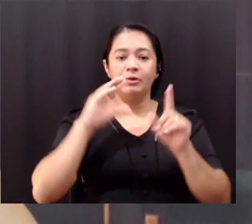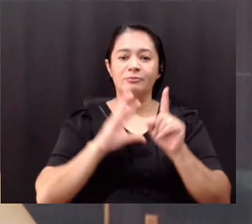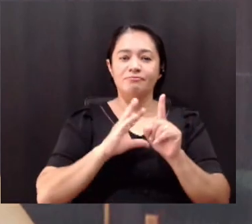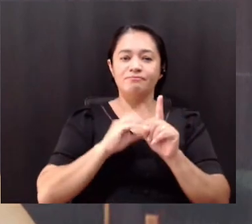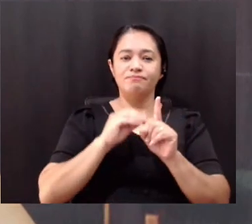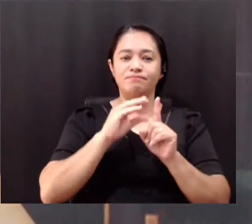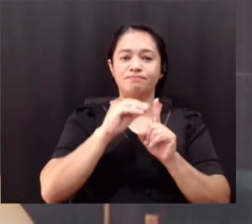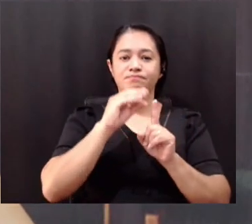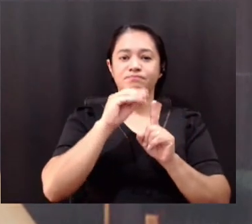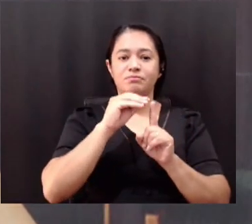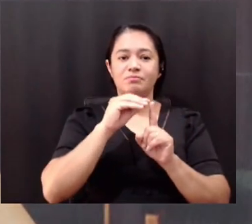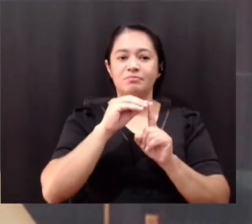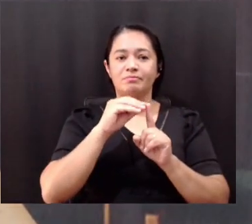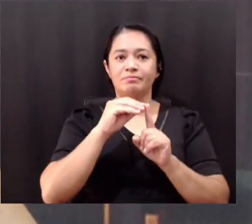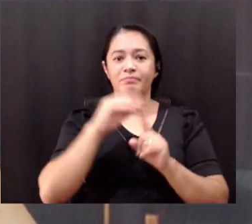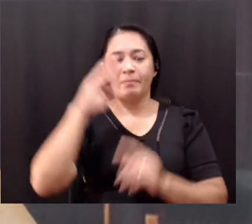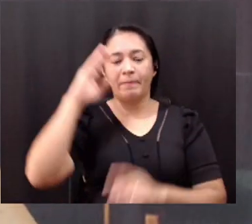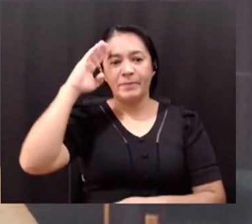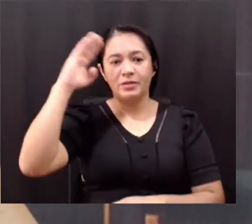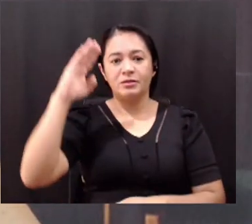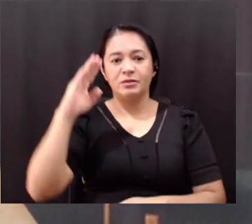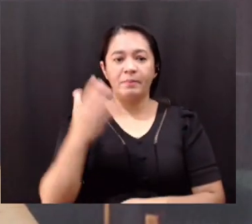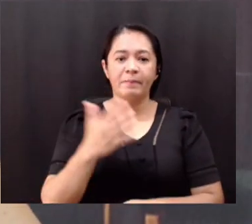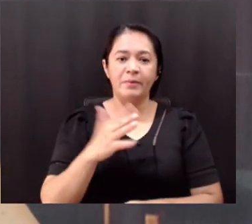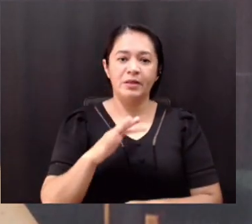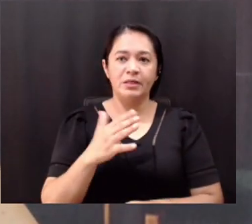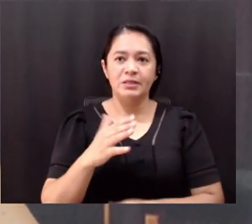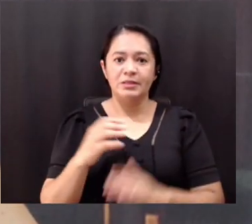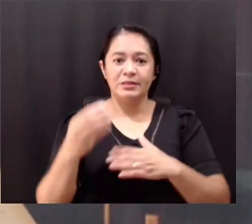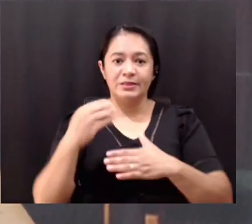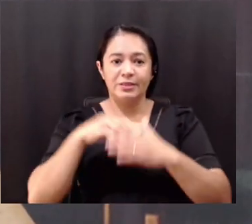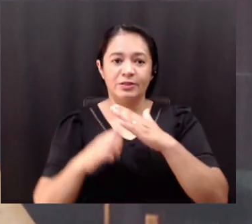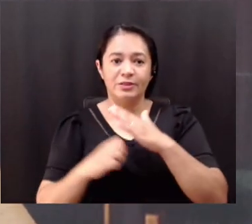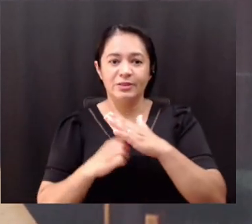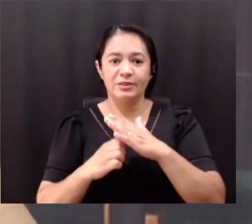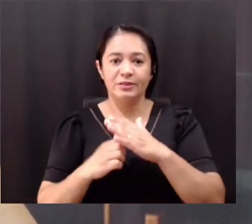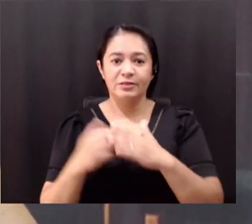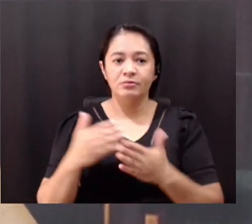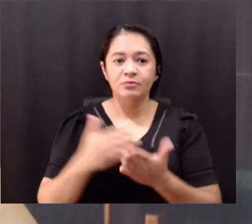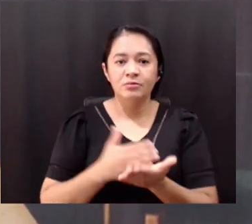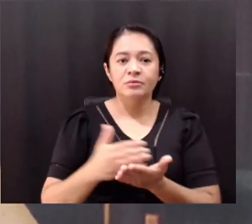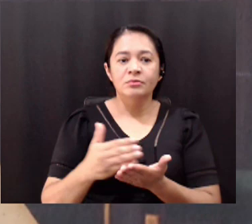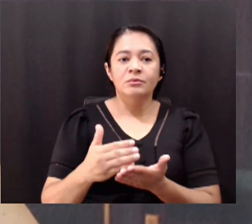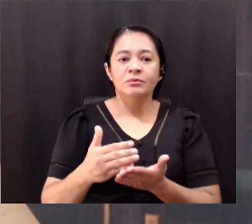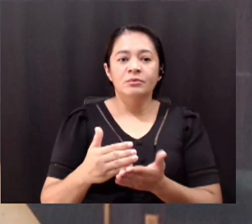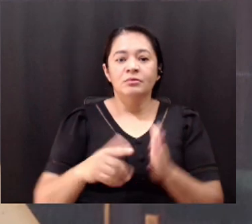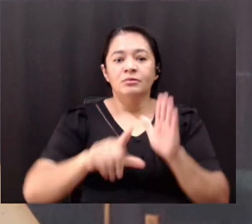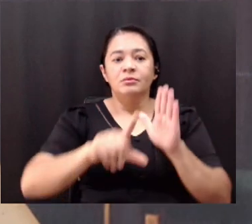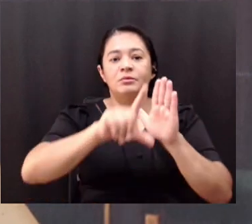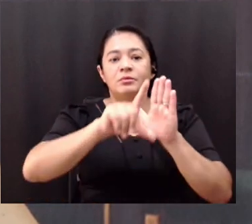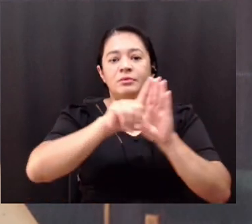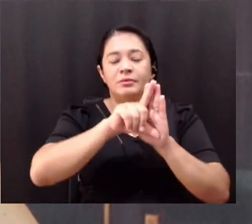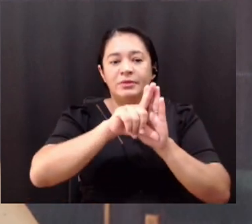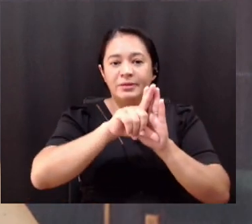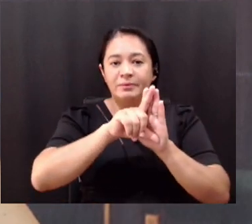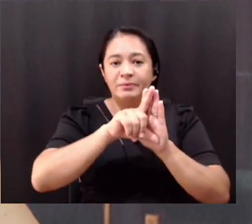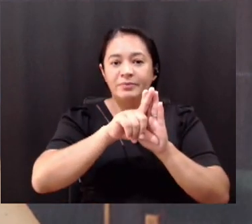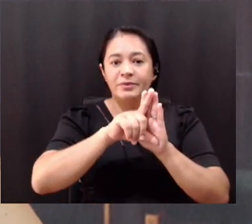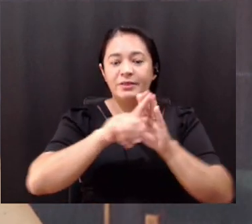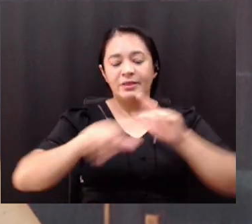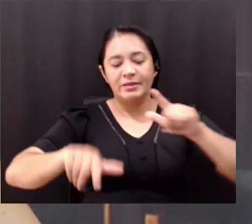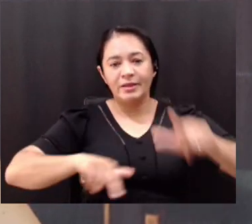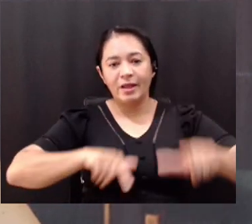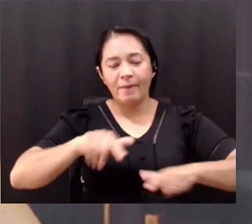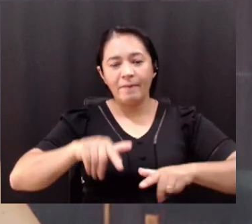obrigatoriamente a ser exigido para as empresas a partir da Lei Emprega Mais Mulheres, que entrou em vigor em 2023.